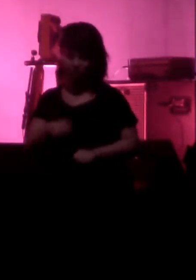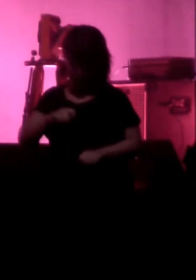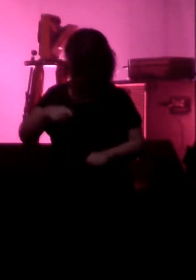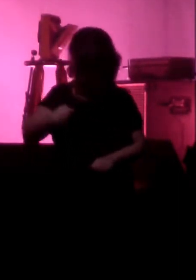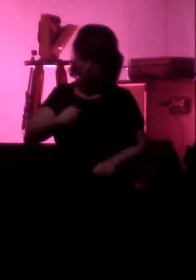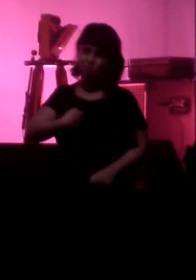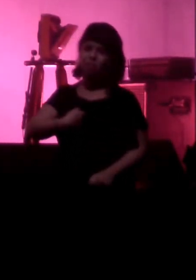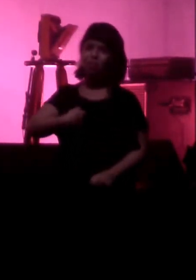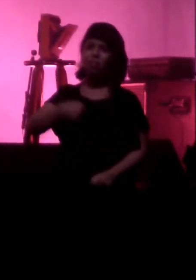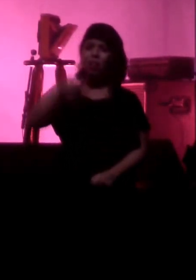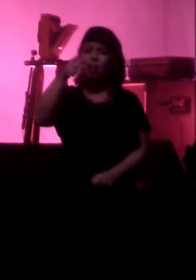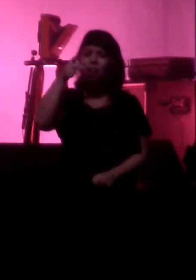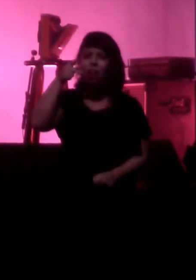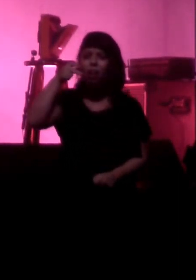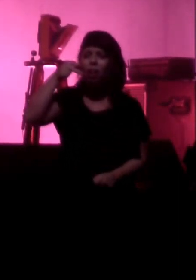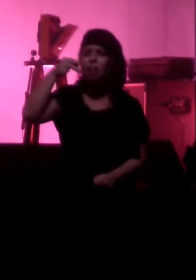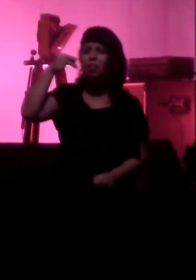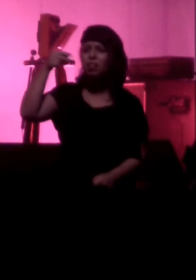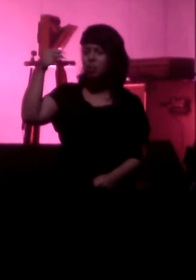Animal